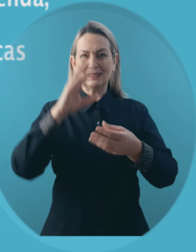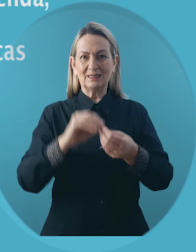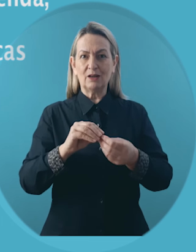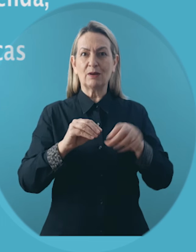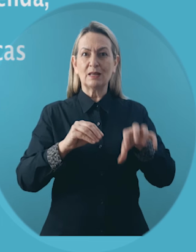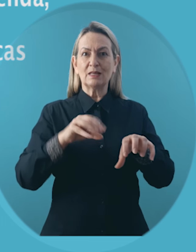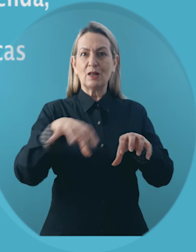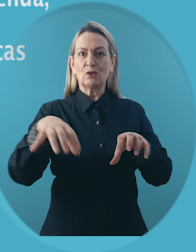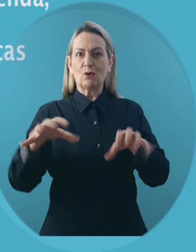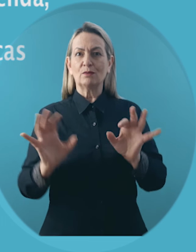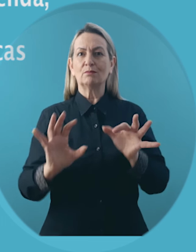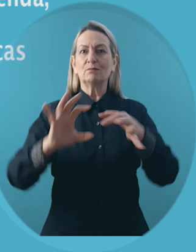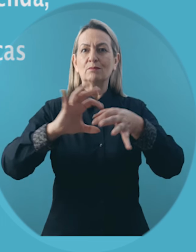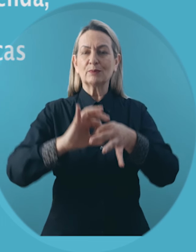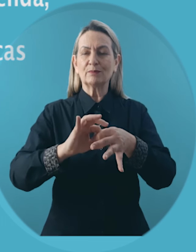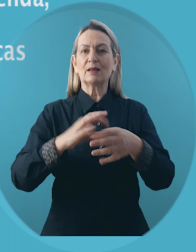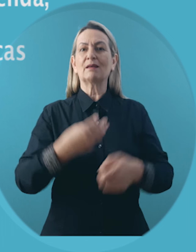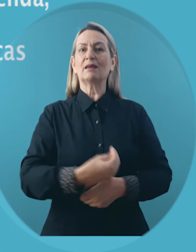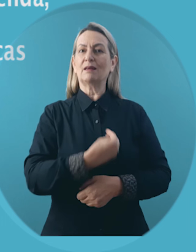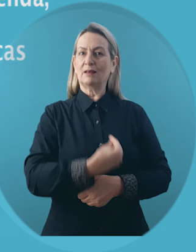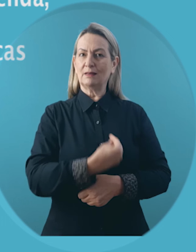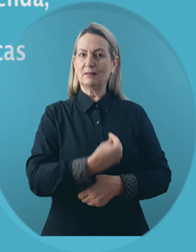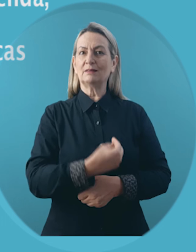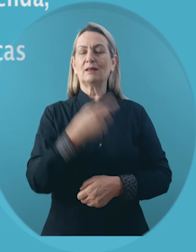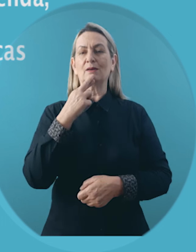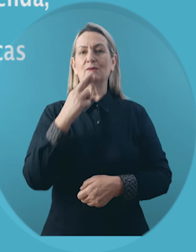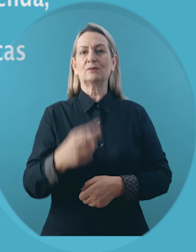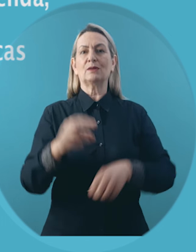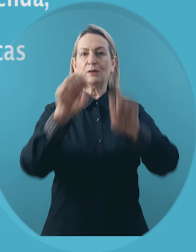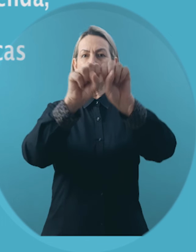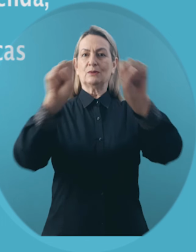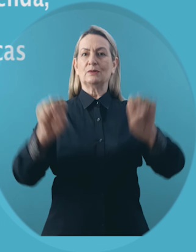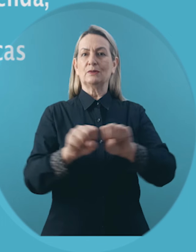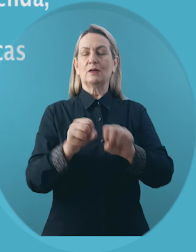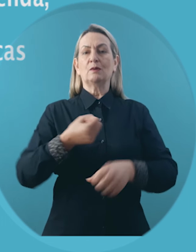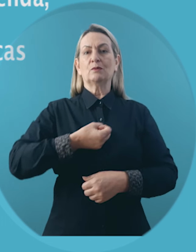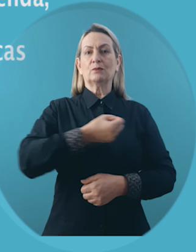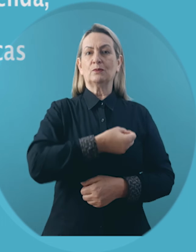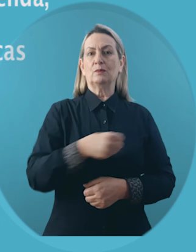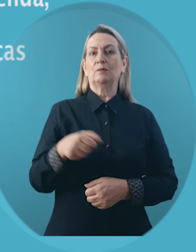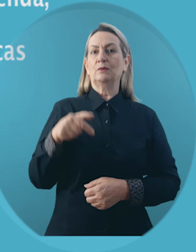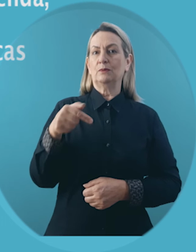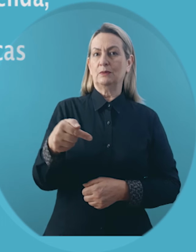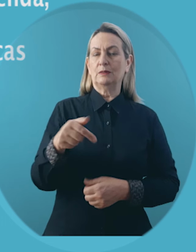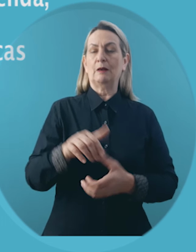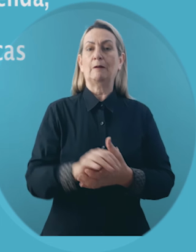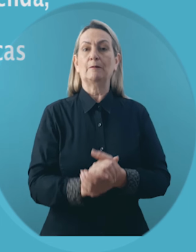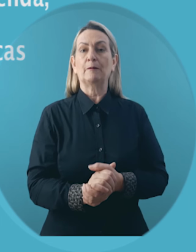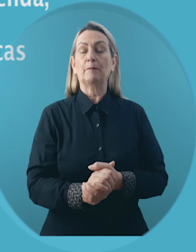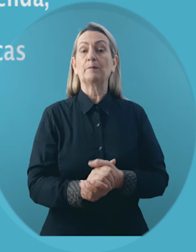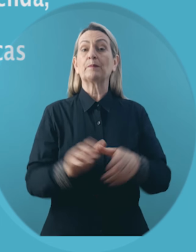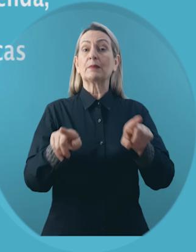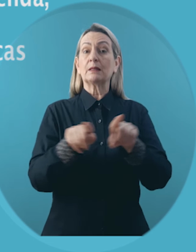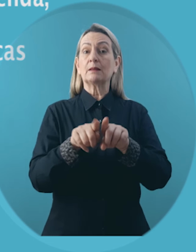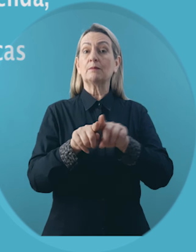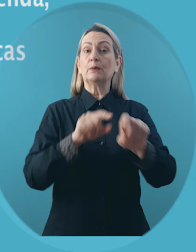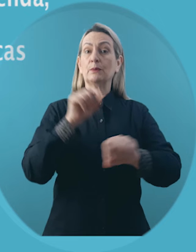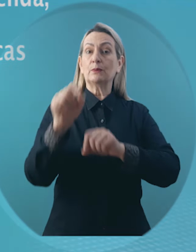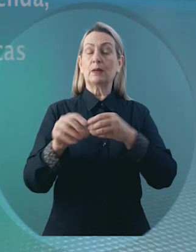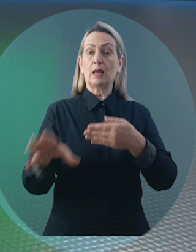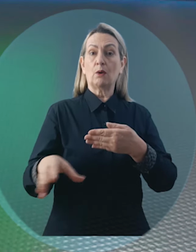saúde exatamente a intersetoriedade que está prevista no resultado sistêmico 7